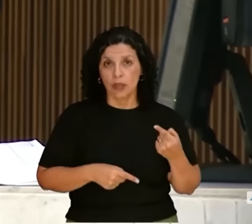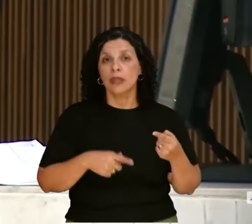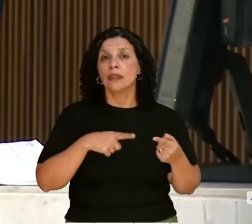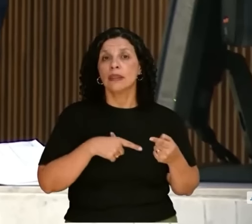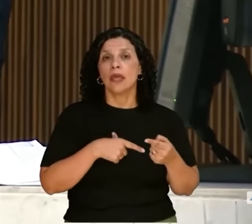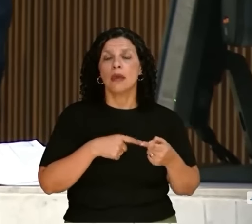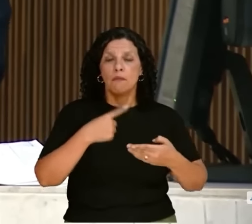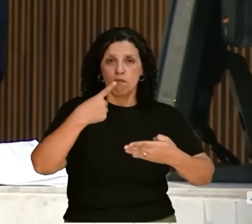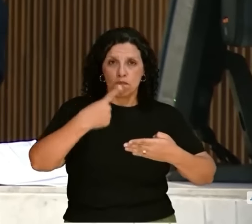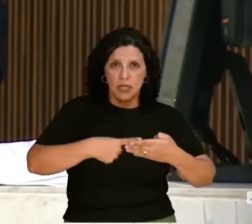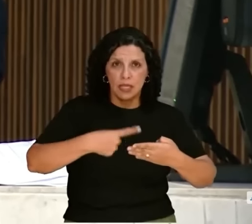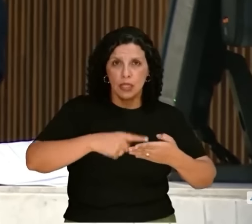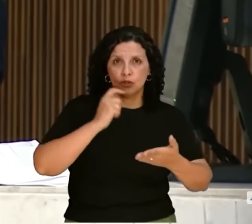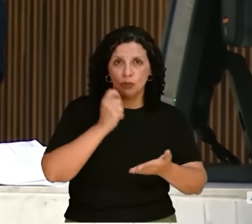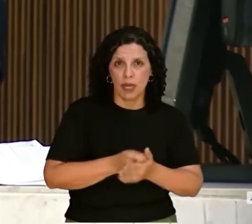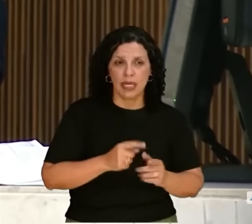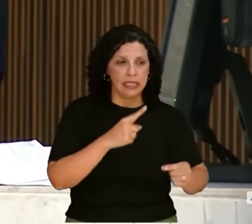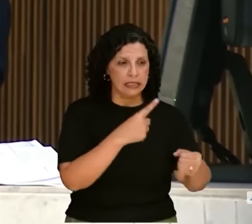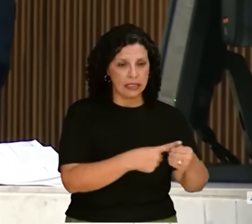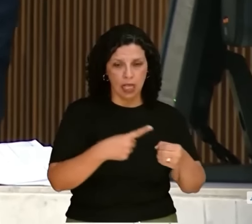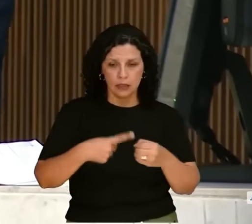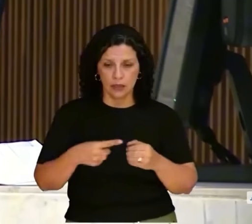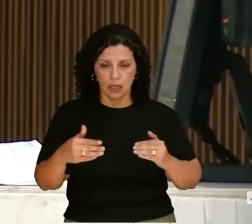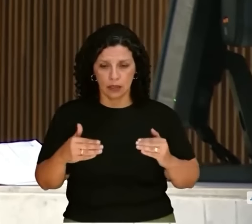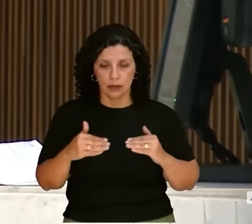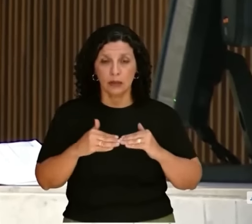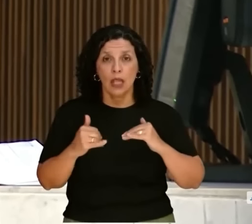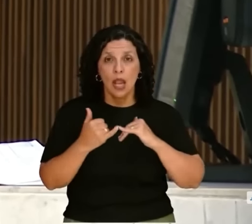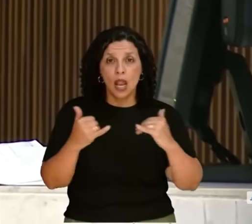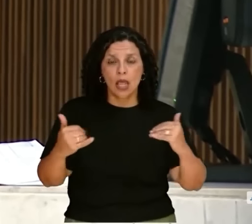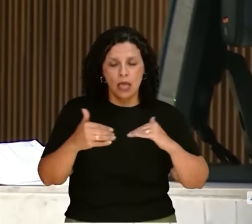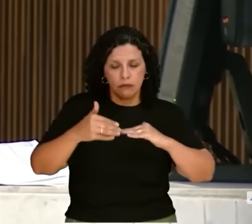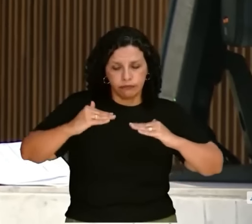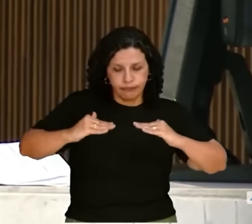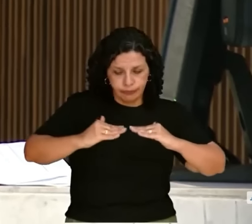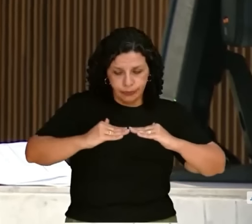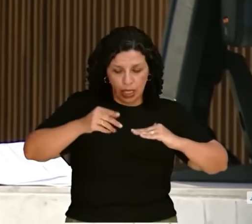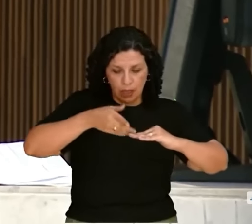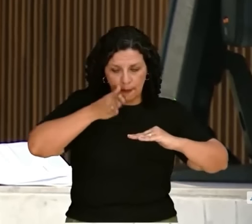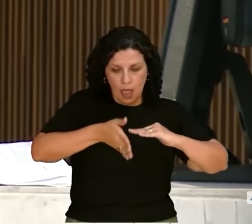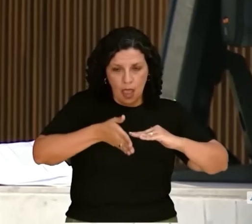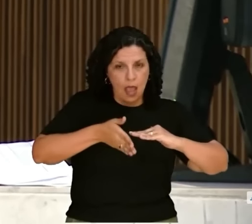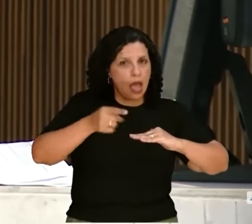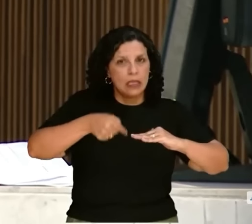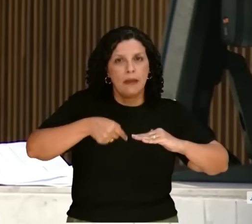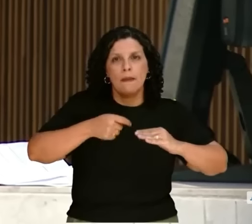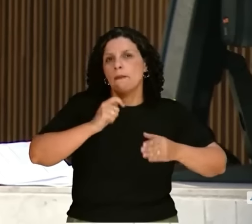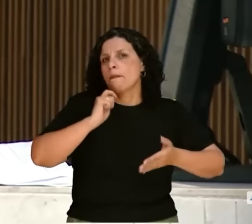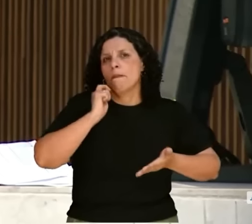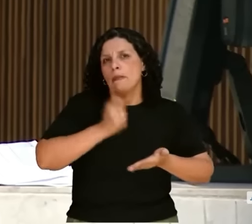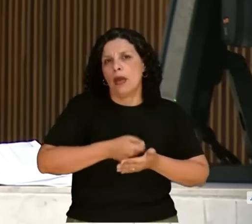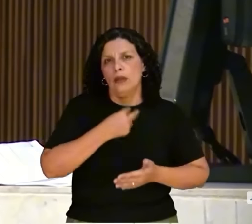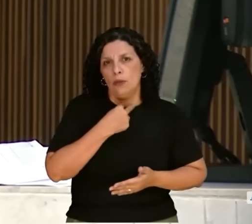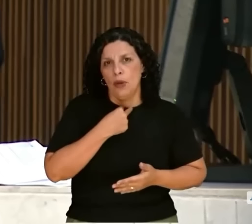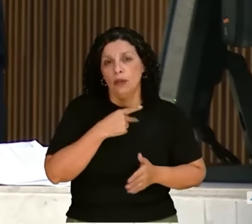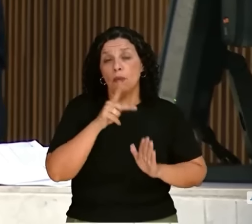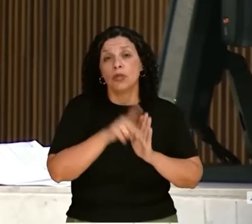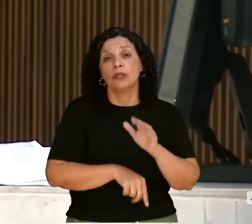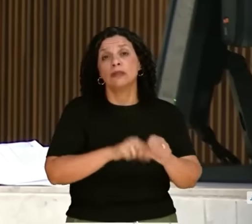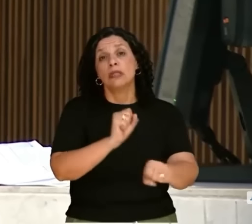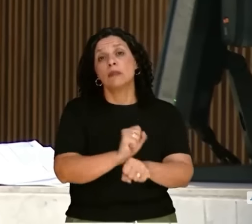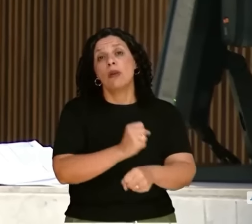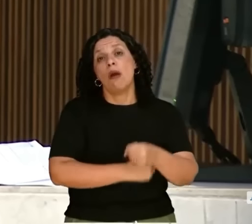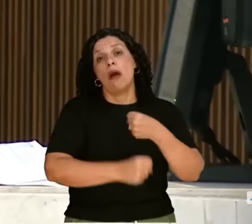de pedágio entre as cidades limítrofes. Está parado só para ser votado. Um projeto de